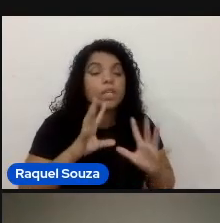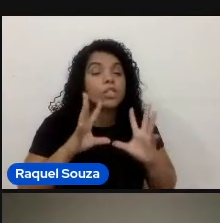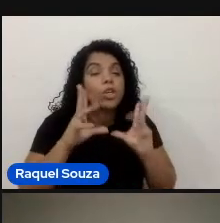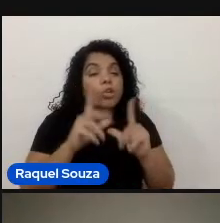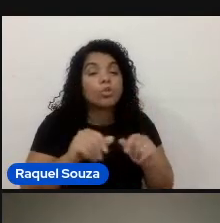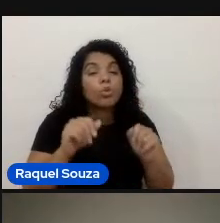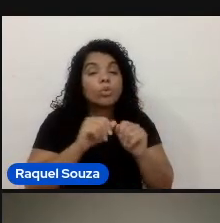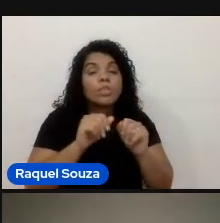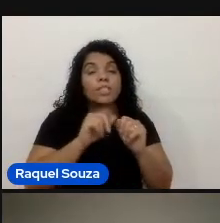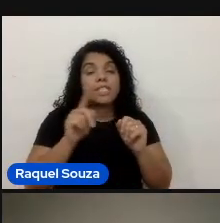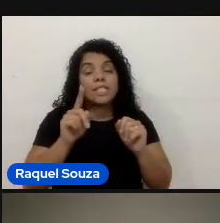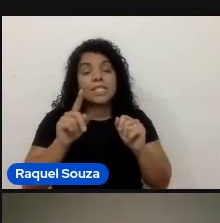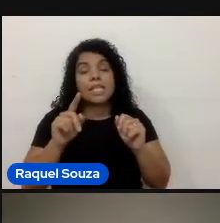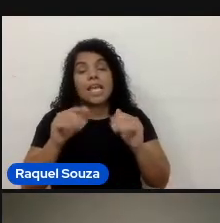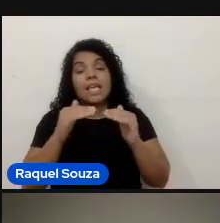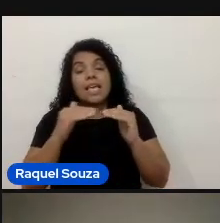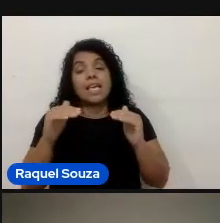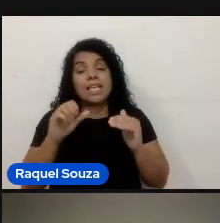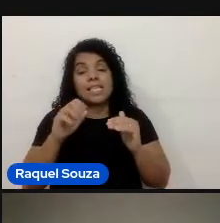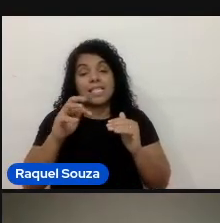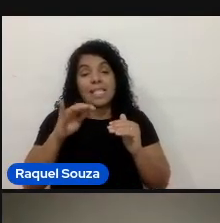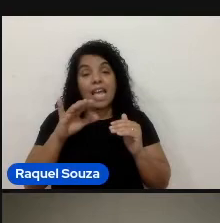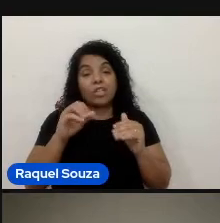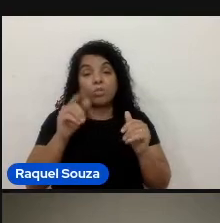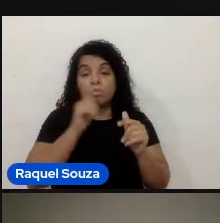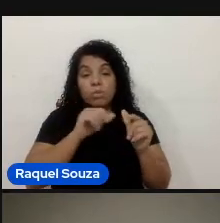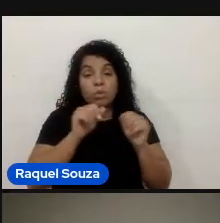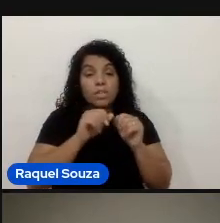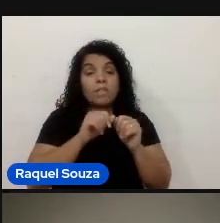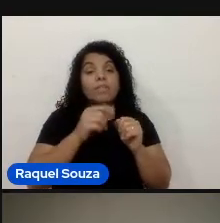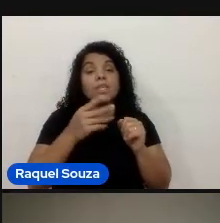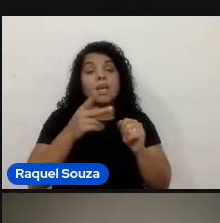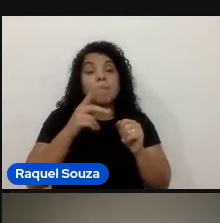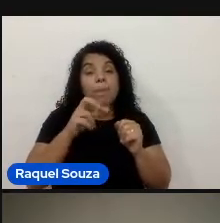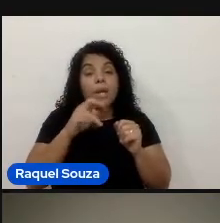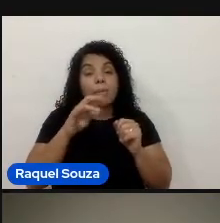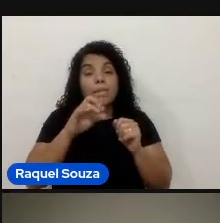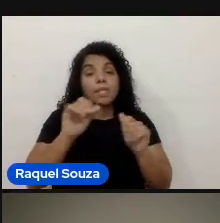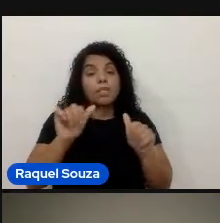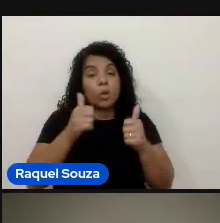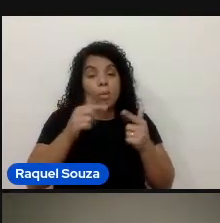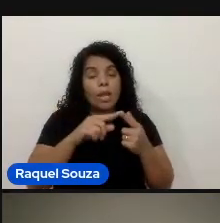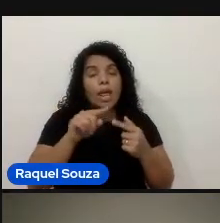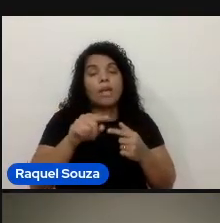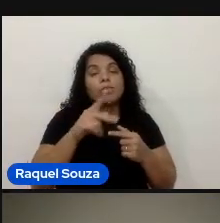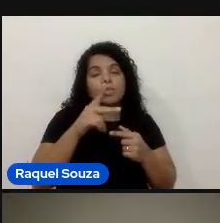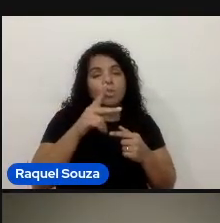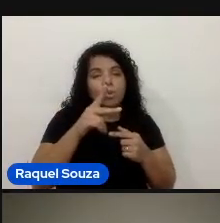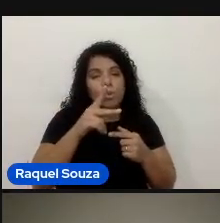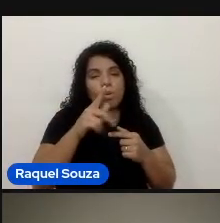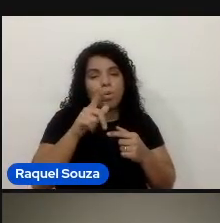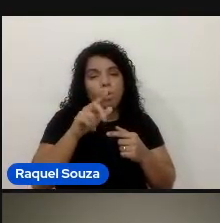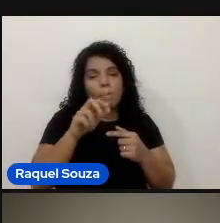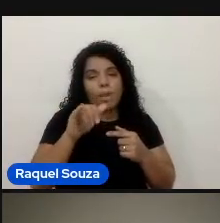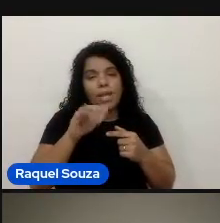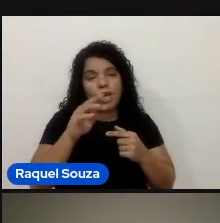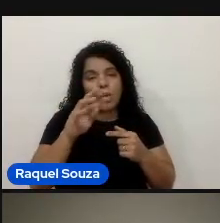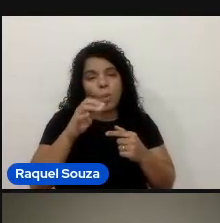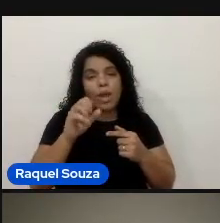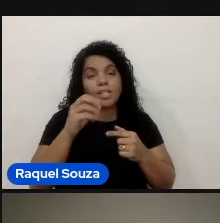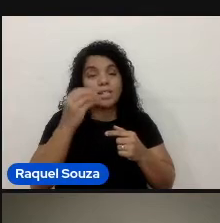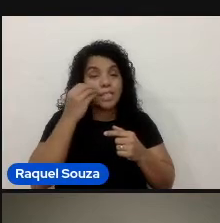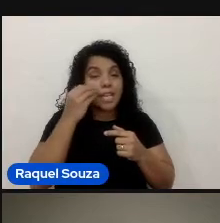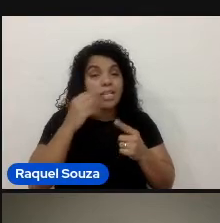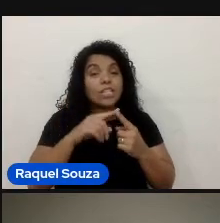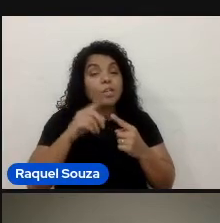estático para você conseguir fazer uma parametrização melhor. No Playwright Test, isso me lembra até o RSpec, nesse